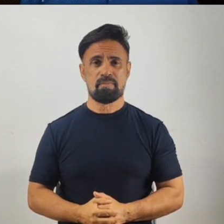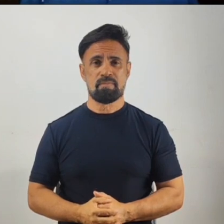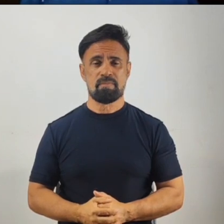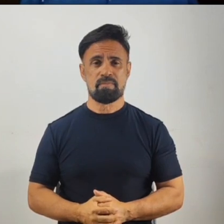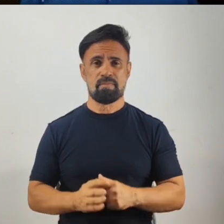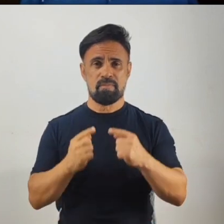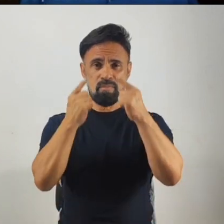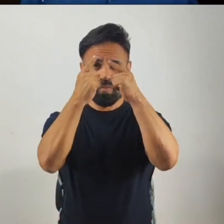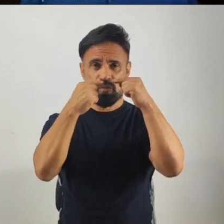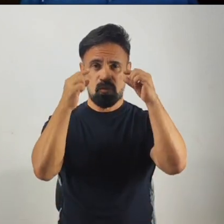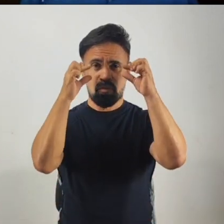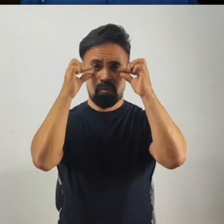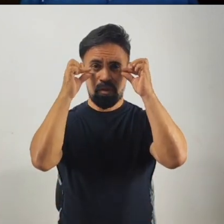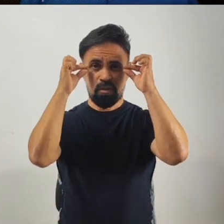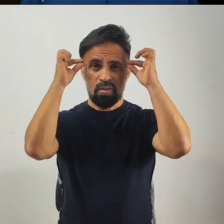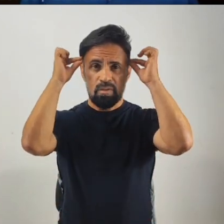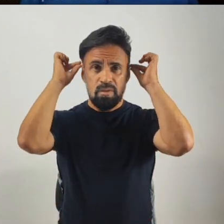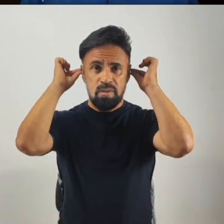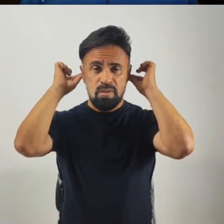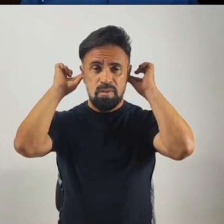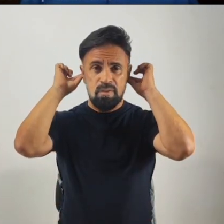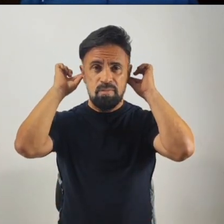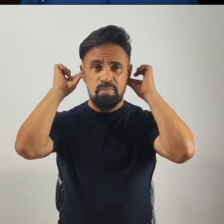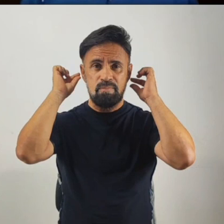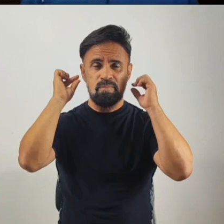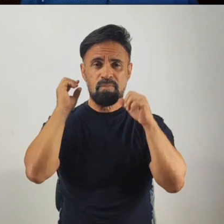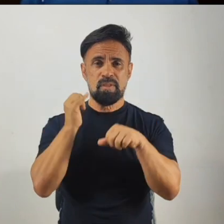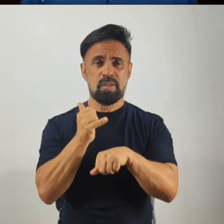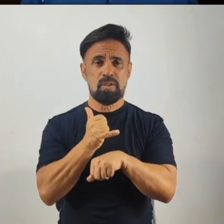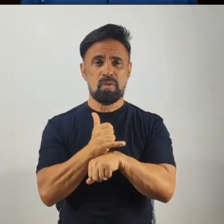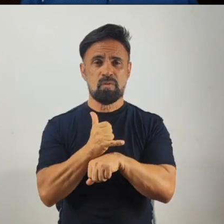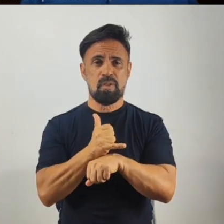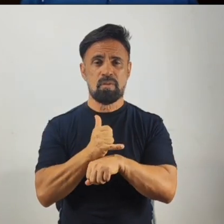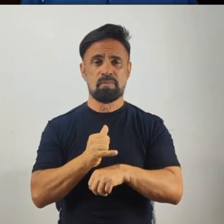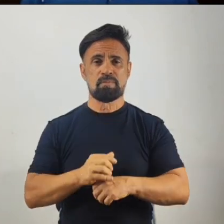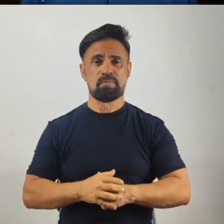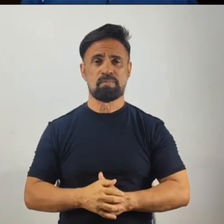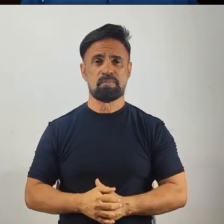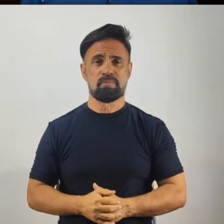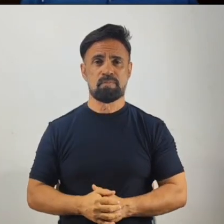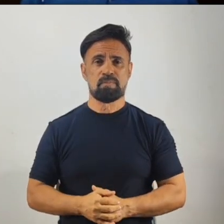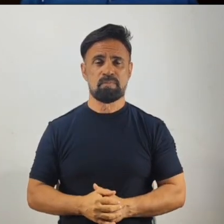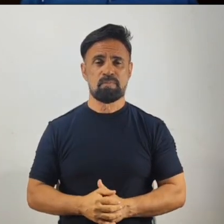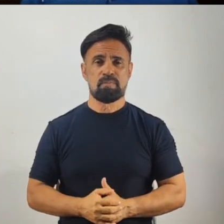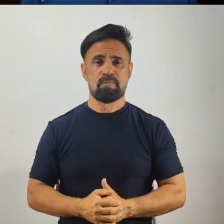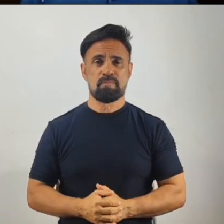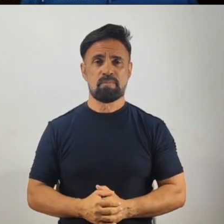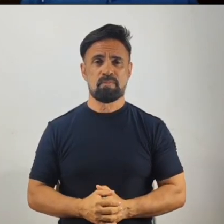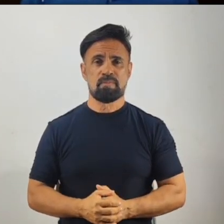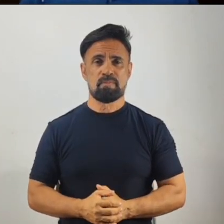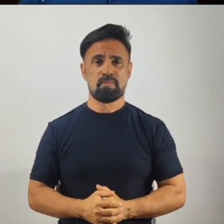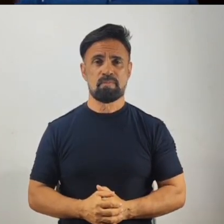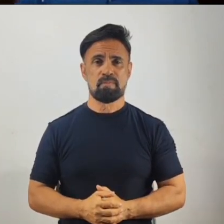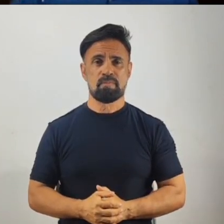com armação de acetato e também de metal.